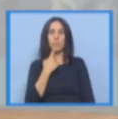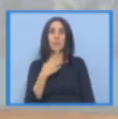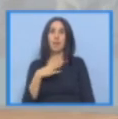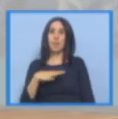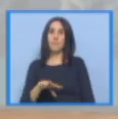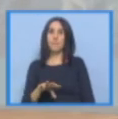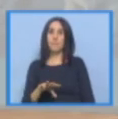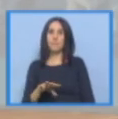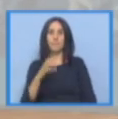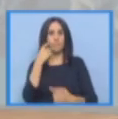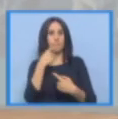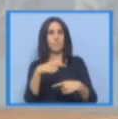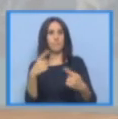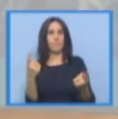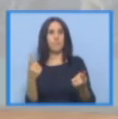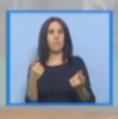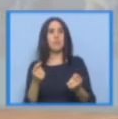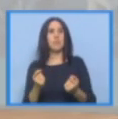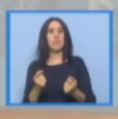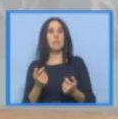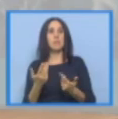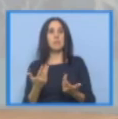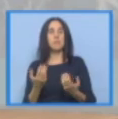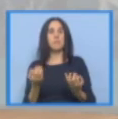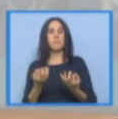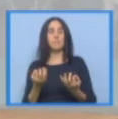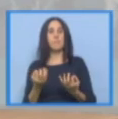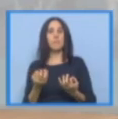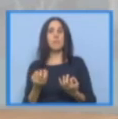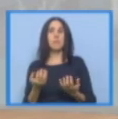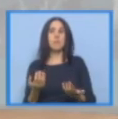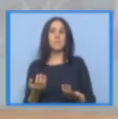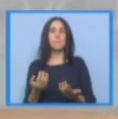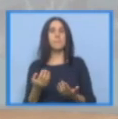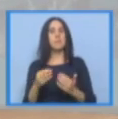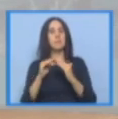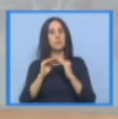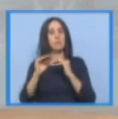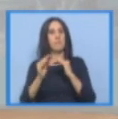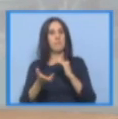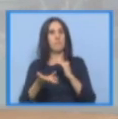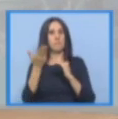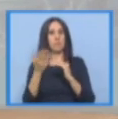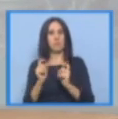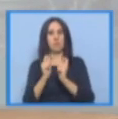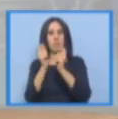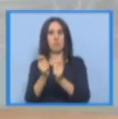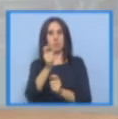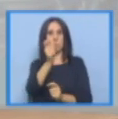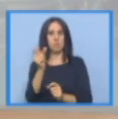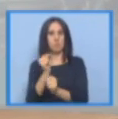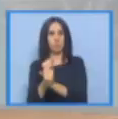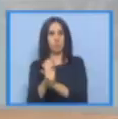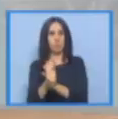intenção anunciada de precisamente dar mais estabilidade aos